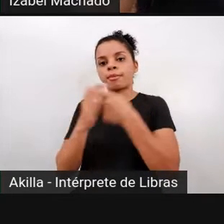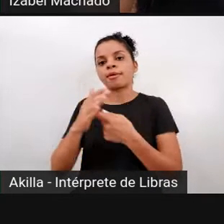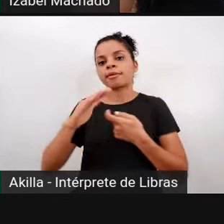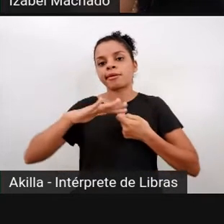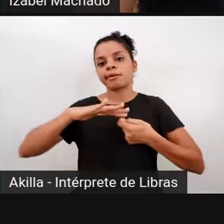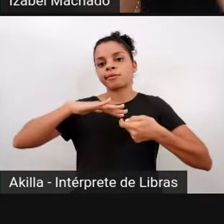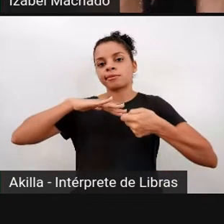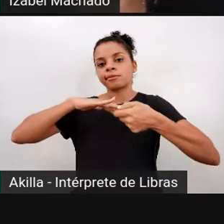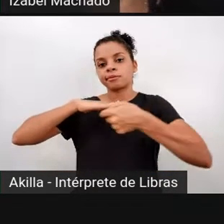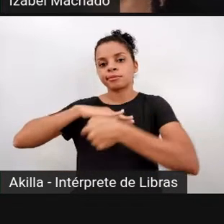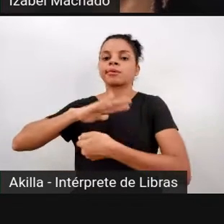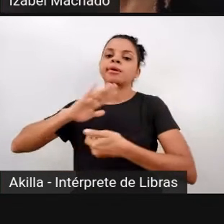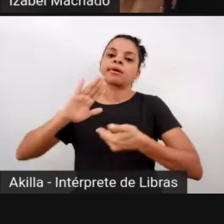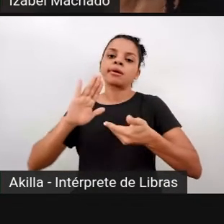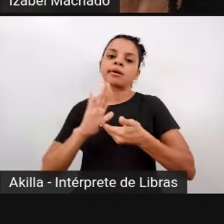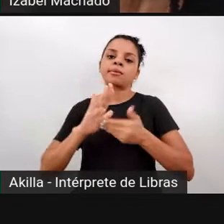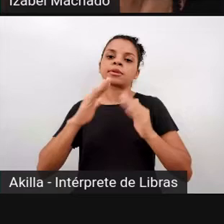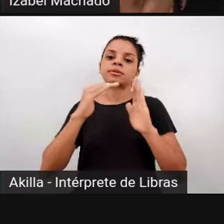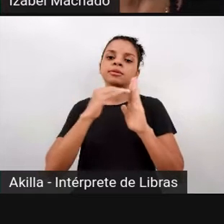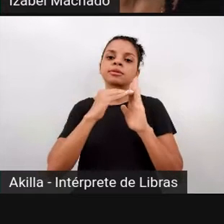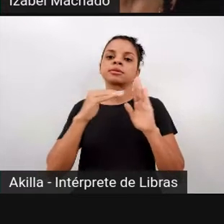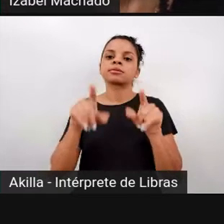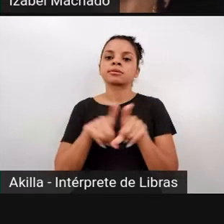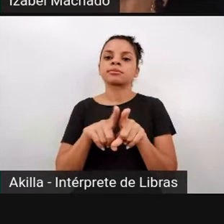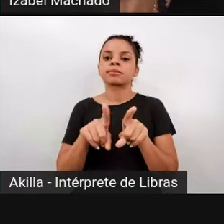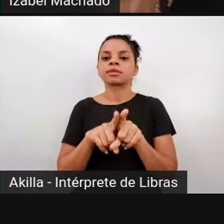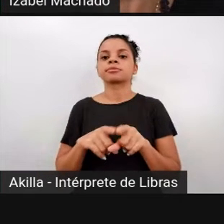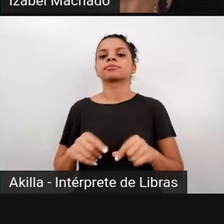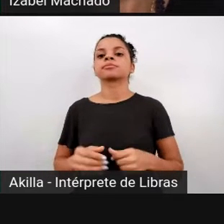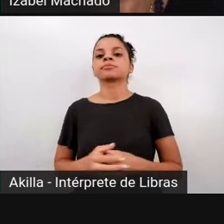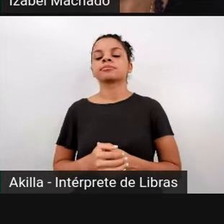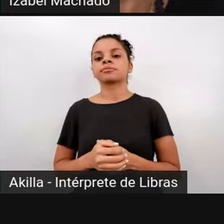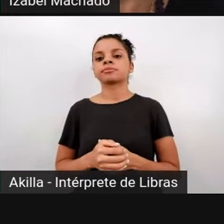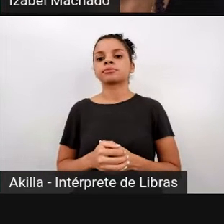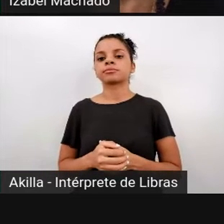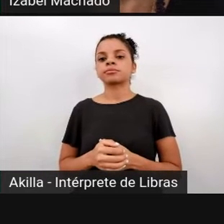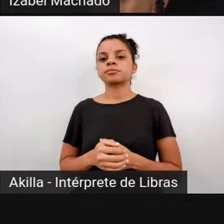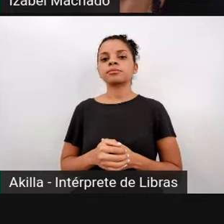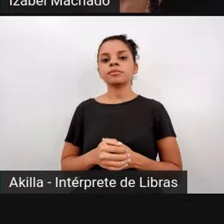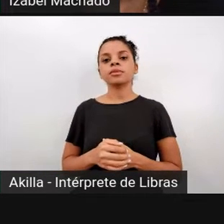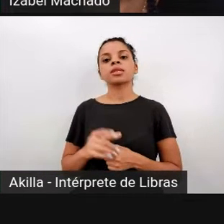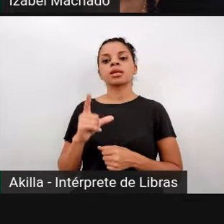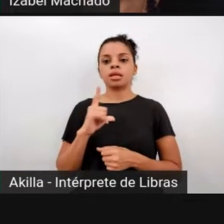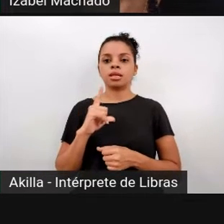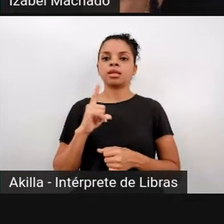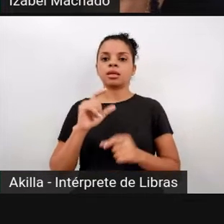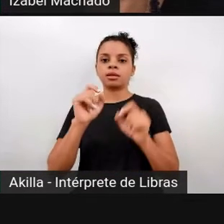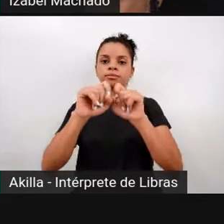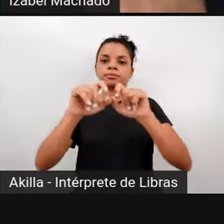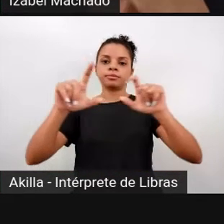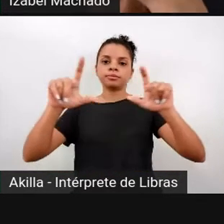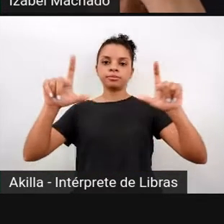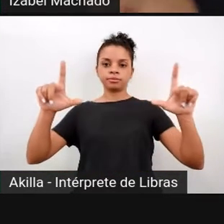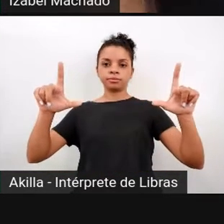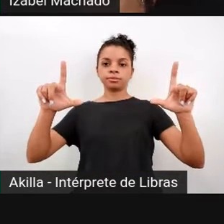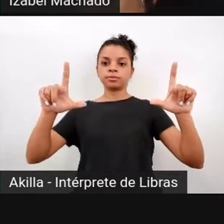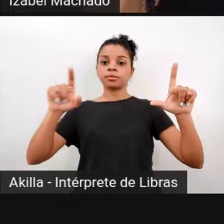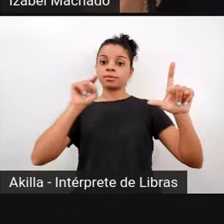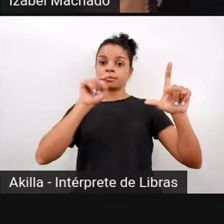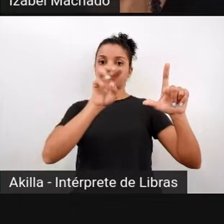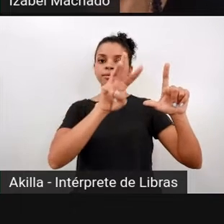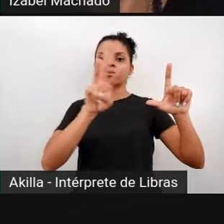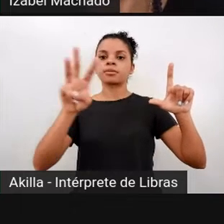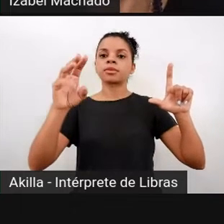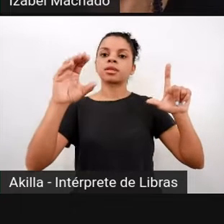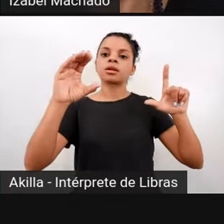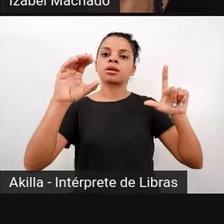Câmara e o Senado, né? O slide deu uma deslocada aqui, mas nós temos uma reprodução da página do Comprove, que é o canal